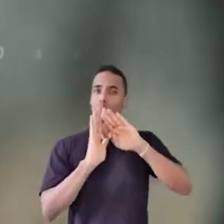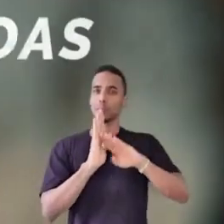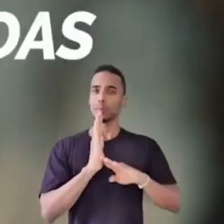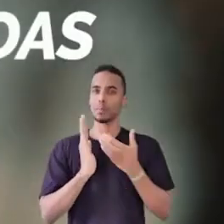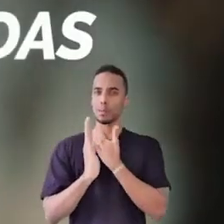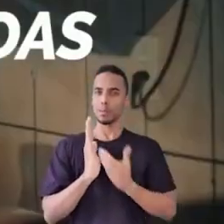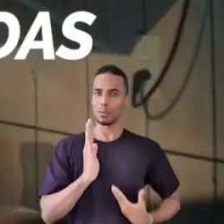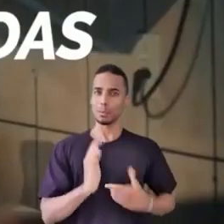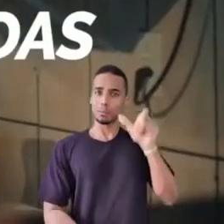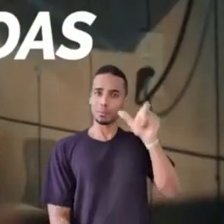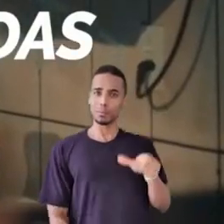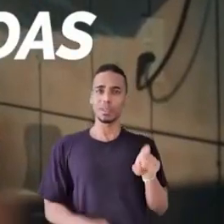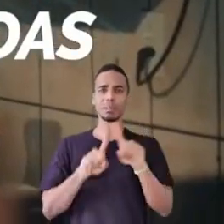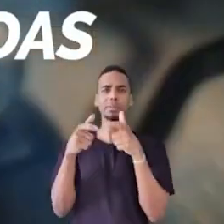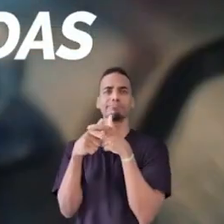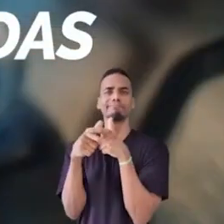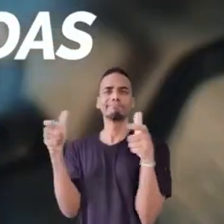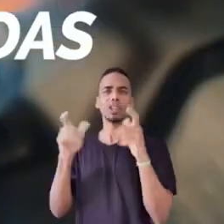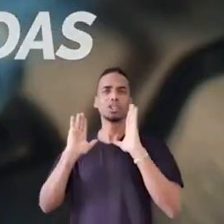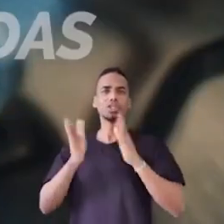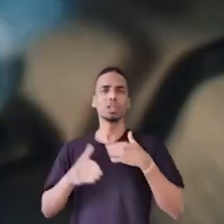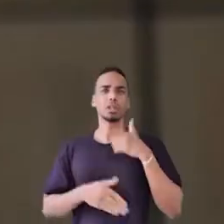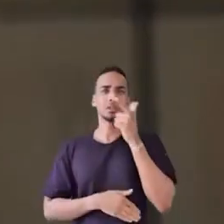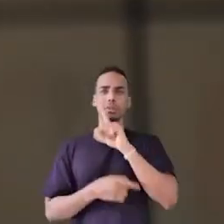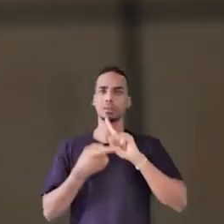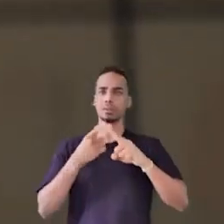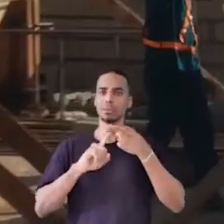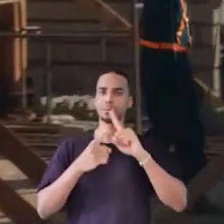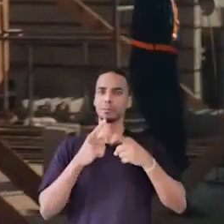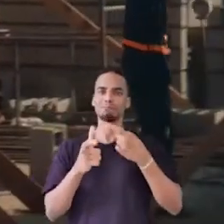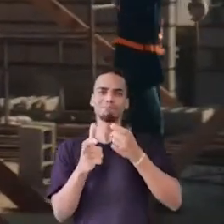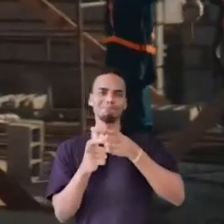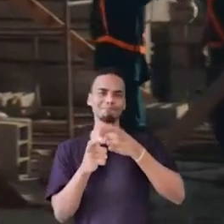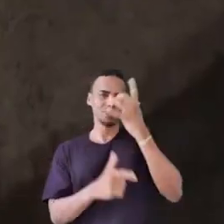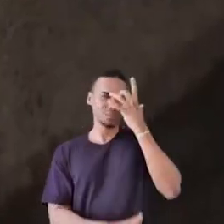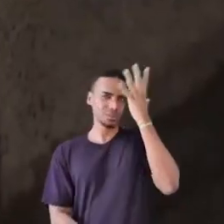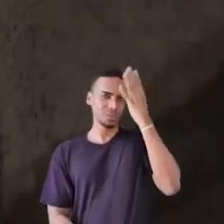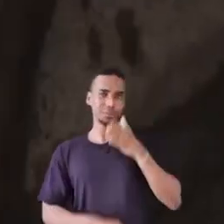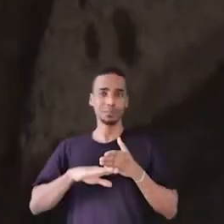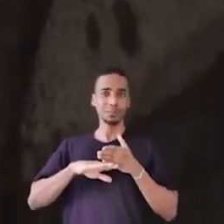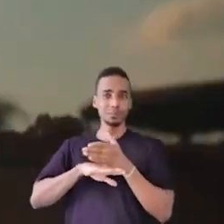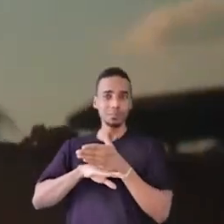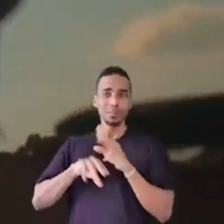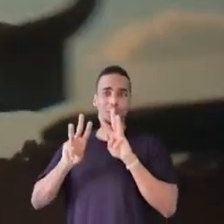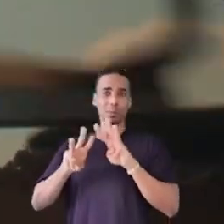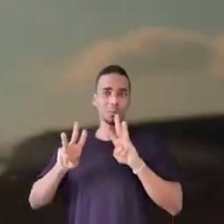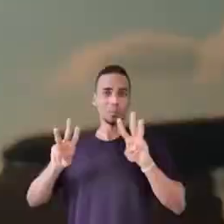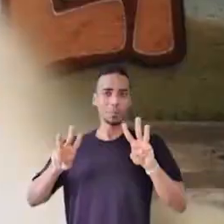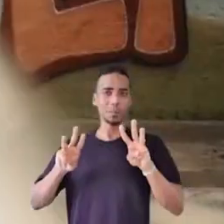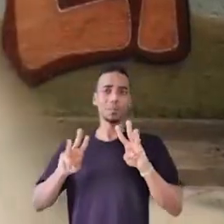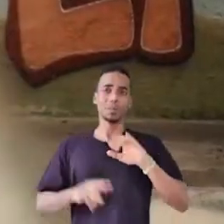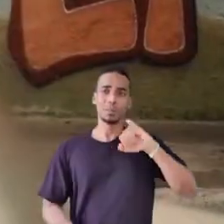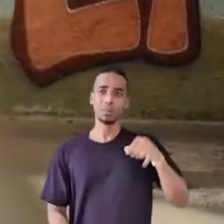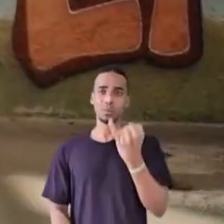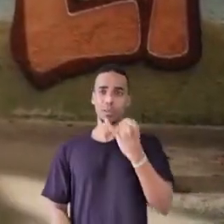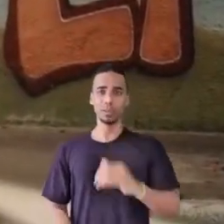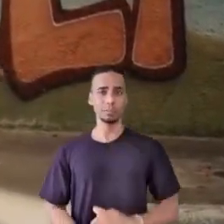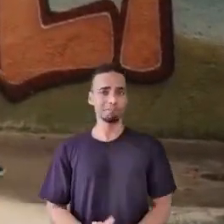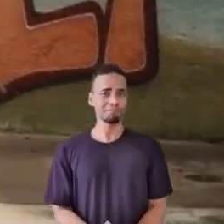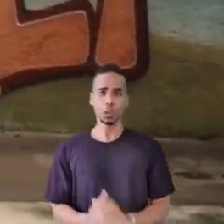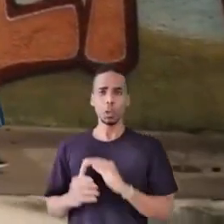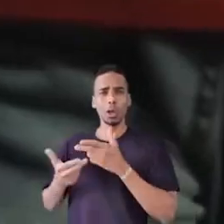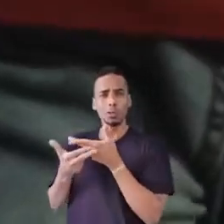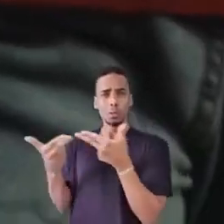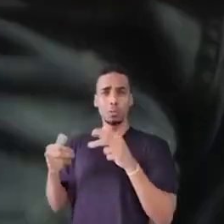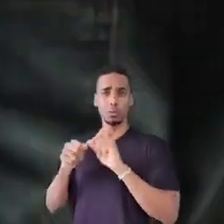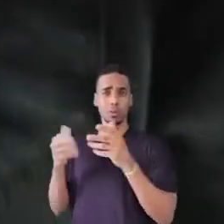Desenrola Brasil, o Edson e milhões de brasileiros já renegociaram suas dívidas com muitas facilidades. Acesse desenrola.gov.br e aproveite. E